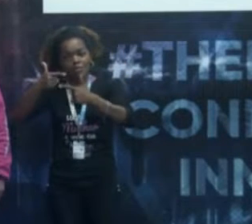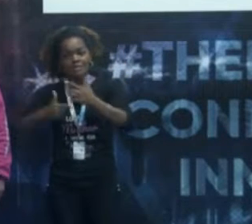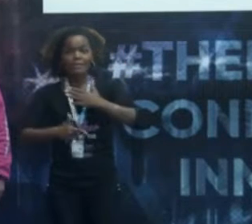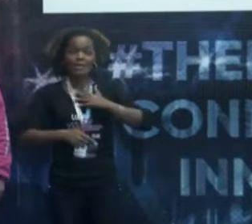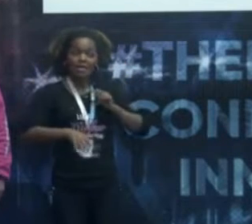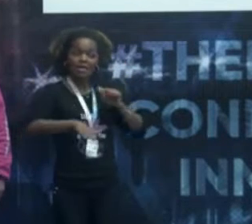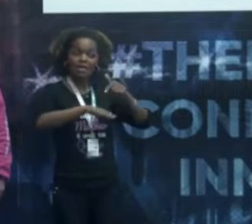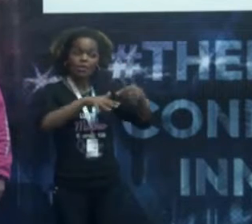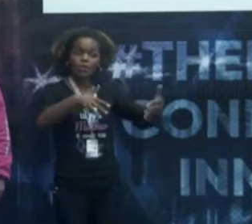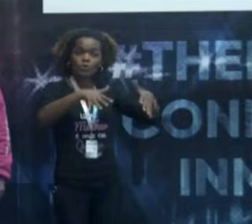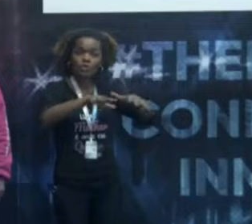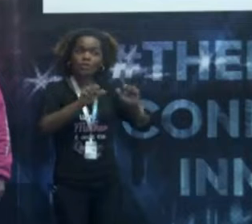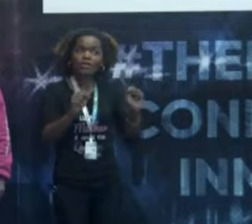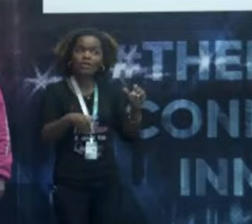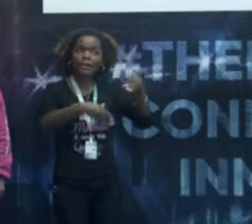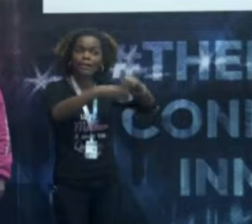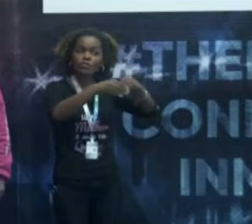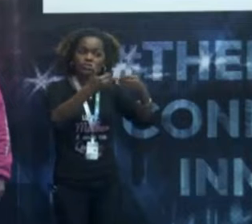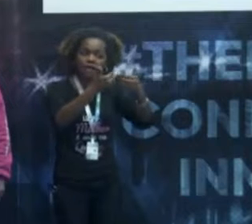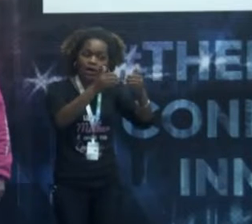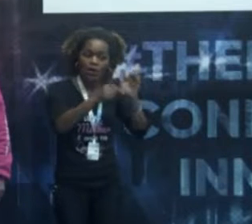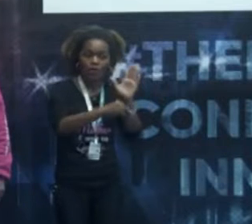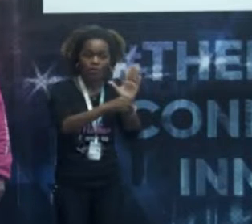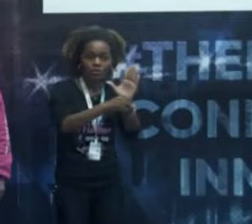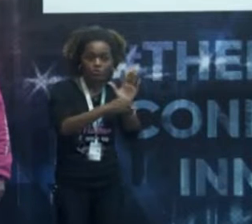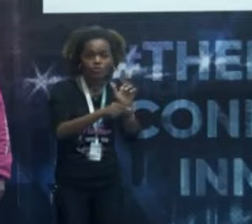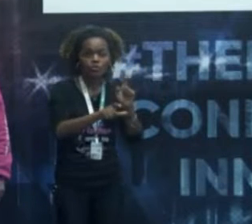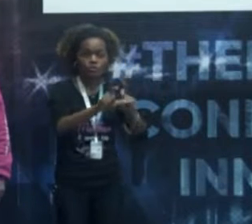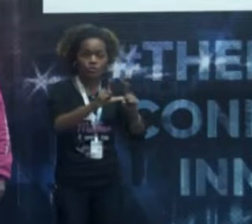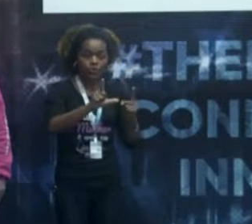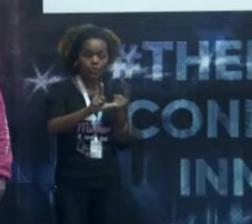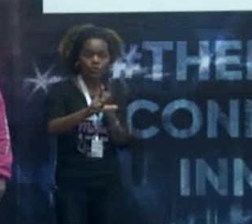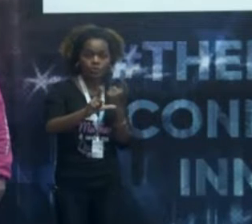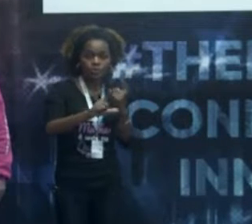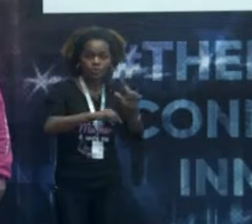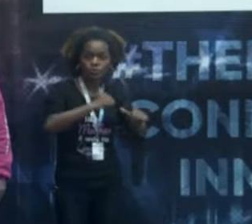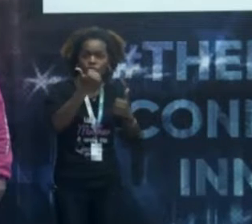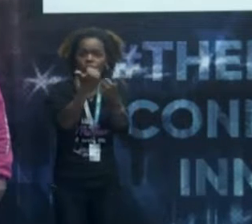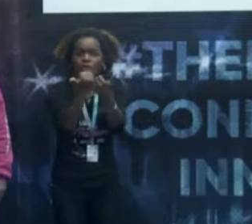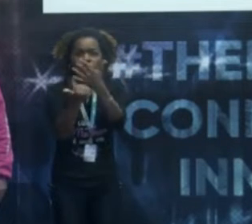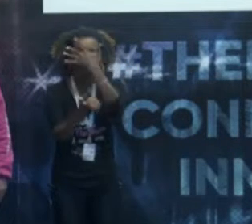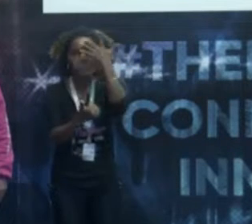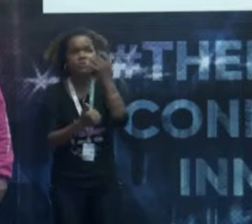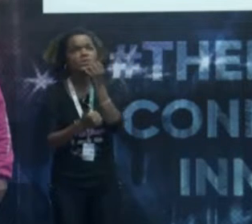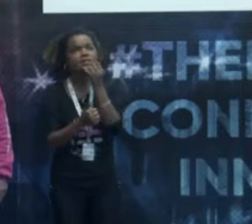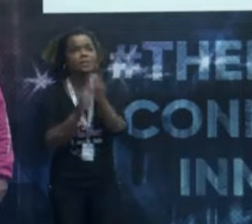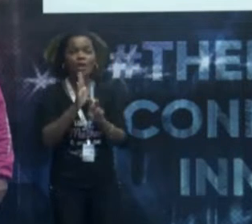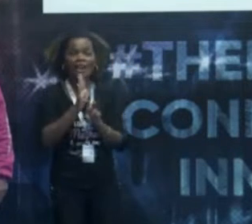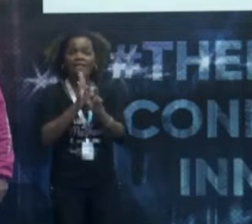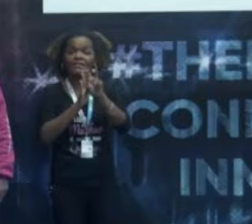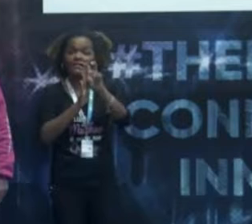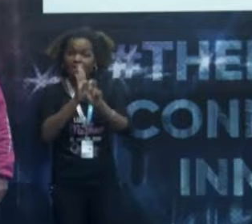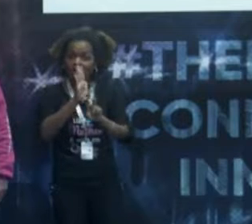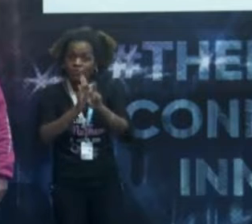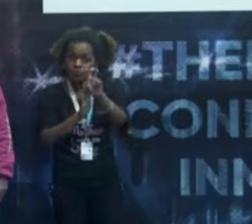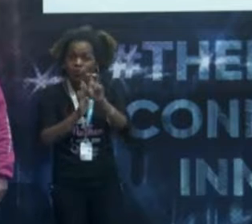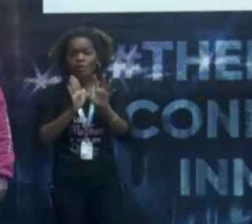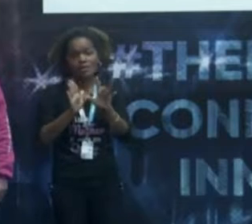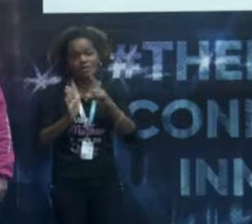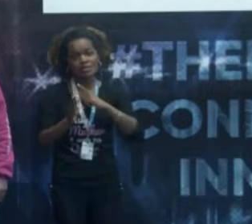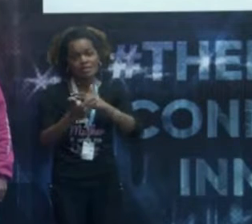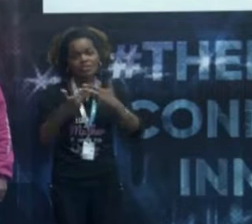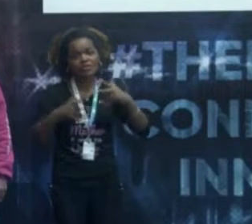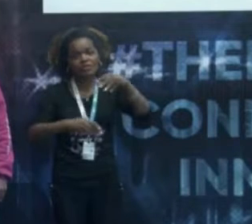num ônibus e eu consigo fazer isso de forma autônoma, claro que com o suporte de alguém que utilize um elevador, mas eu na minha cadeira de rodas consigo entrar no ônibus, consigo